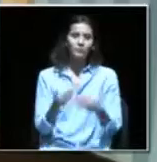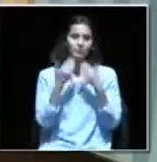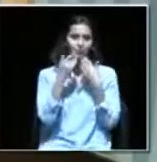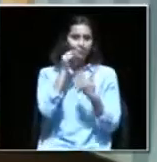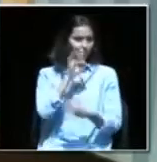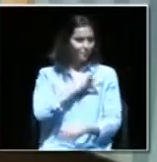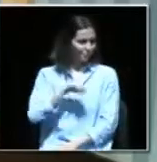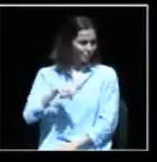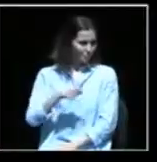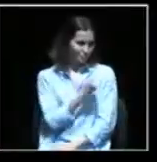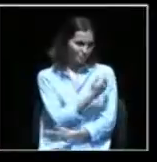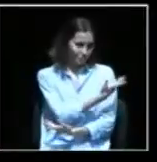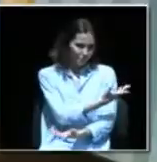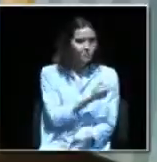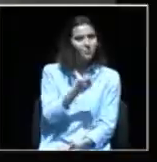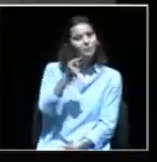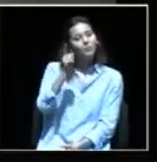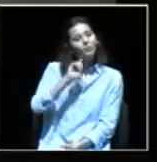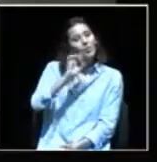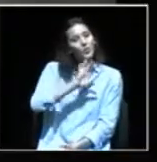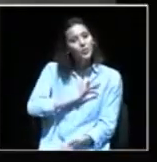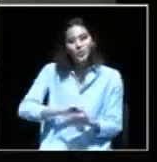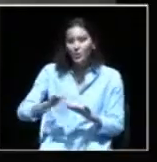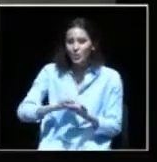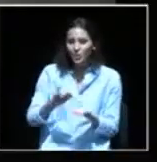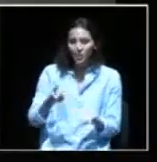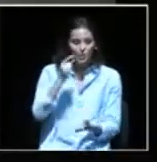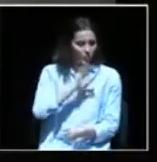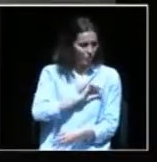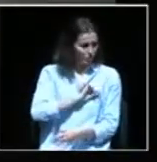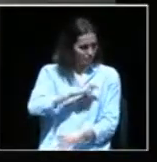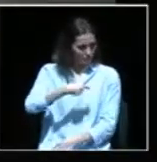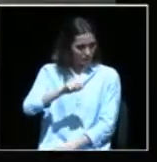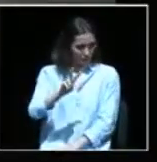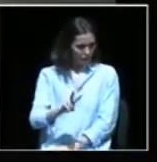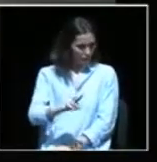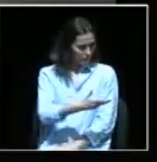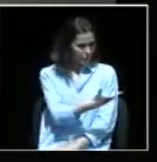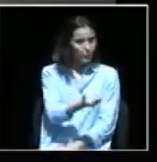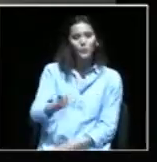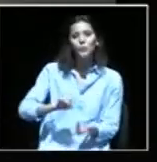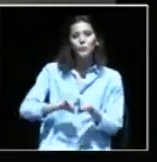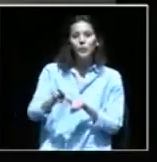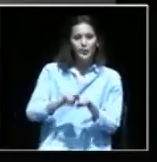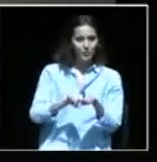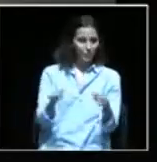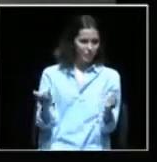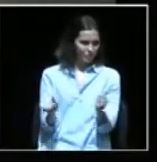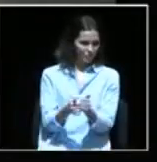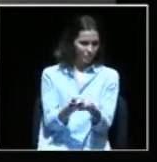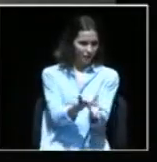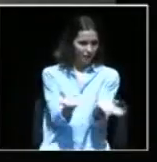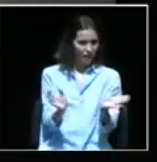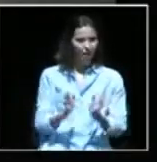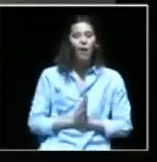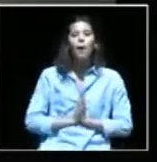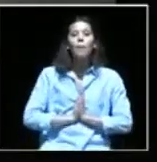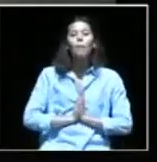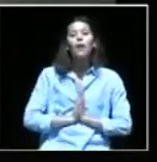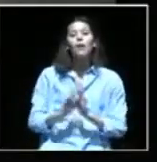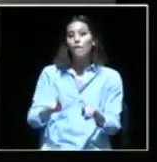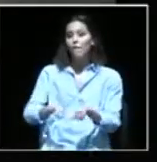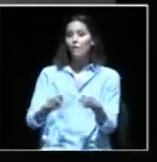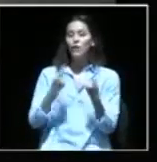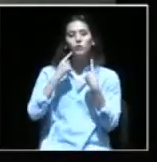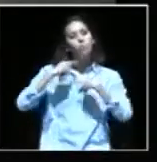Obrigada, Sr. Presidente em exercício, Sras. Secretárias, Sr. Vice-Presidente, Srs. Vereadores e Srs. Deputados. Os Verdes apresentam hoje uma